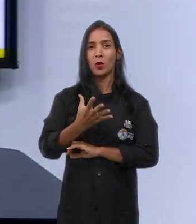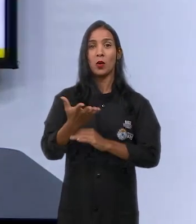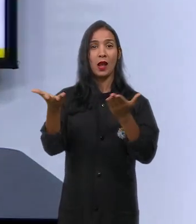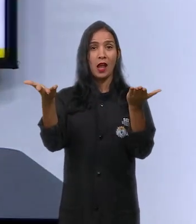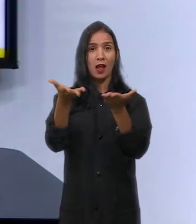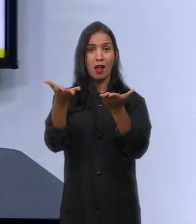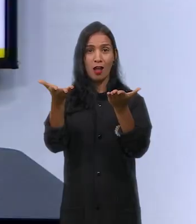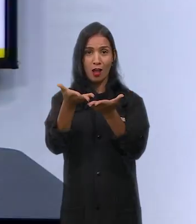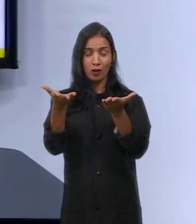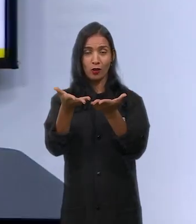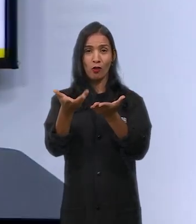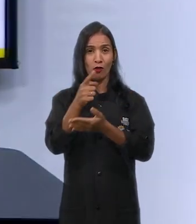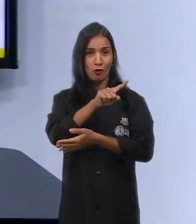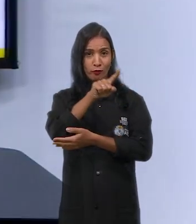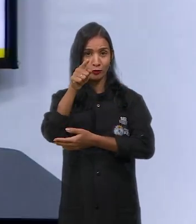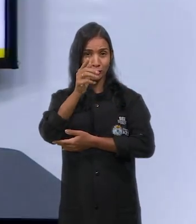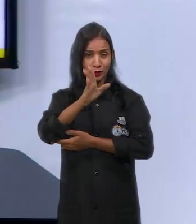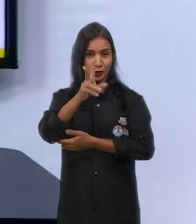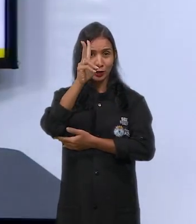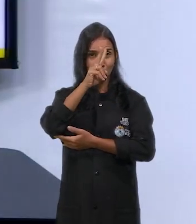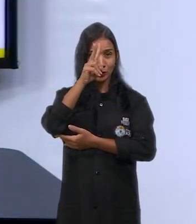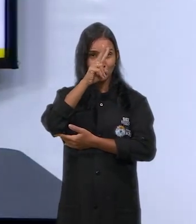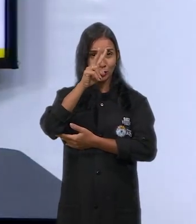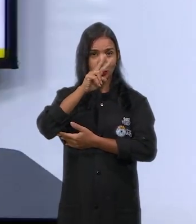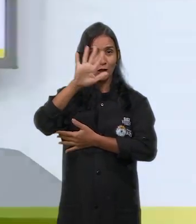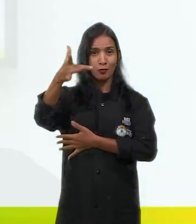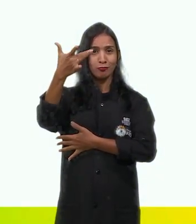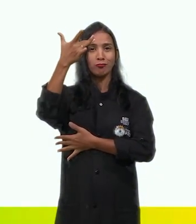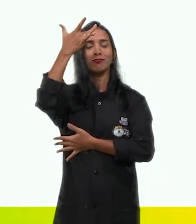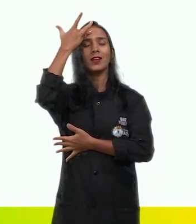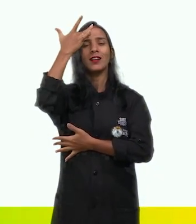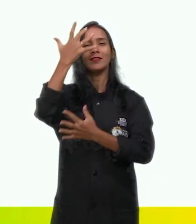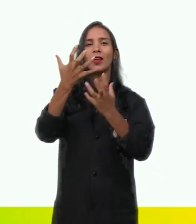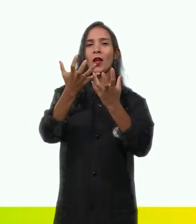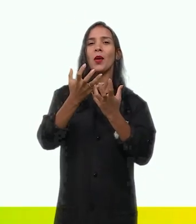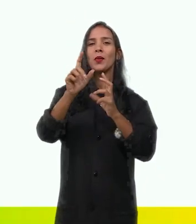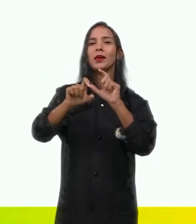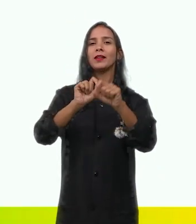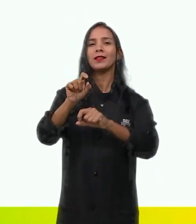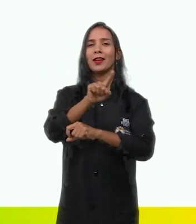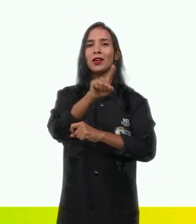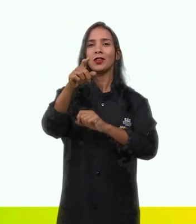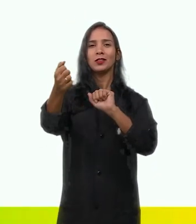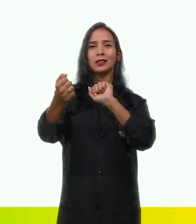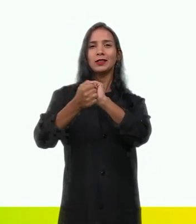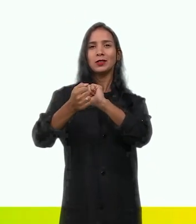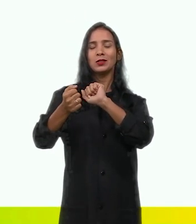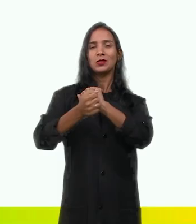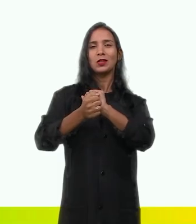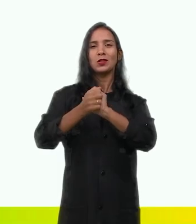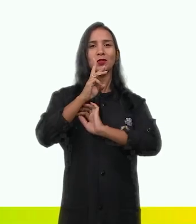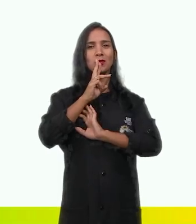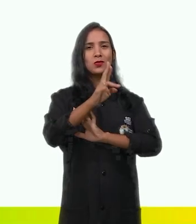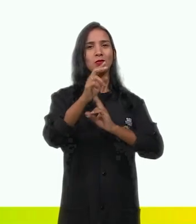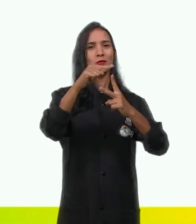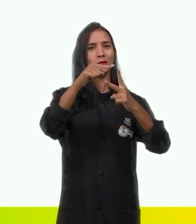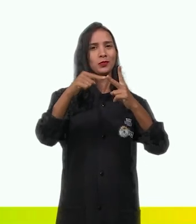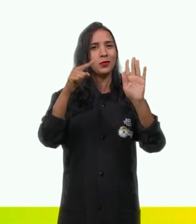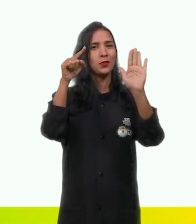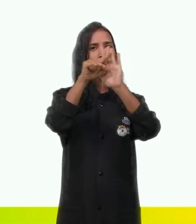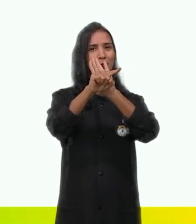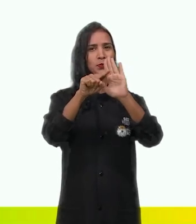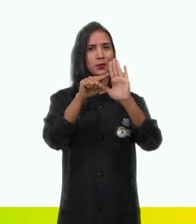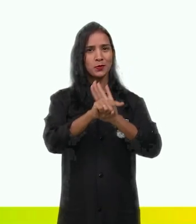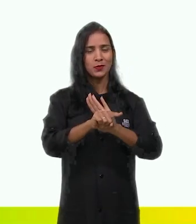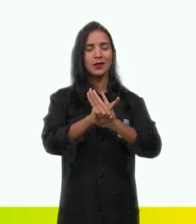Agora, já que você relembrou esses aspectos, eu quero que você resolva comigo essas duas questões que